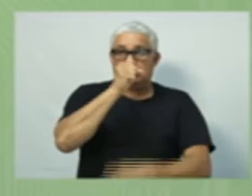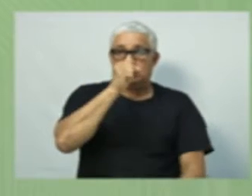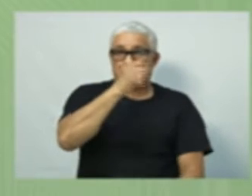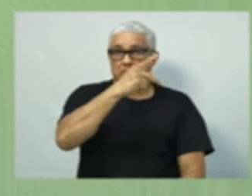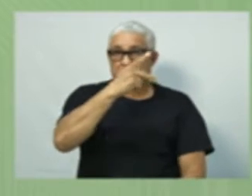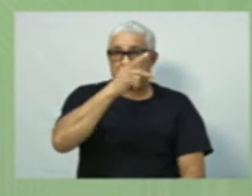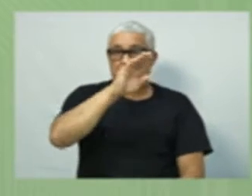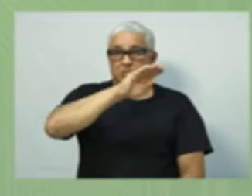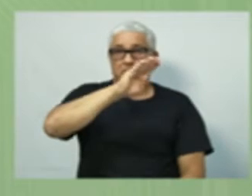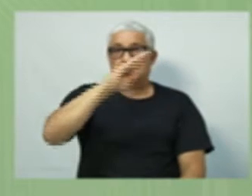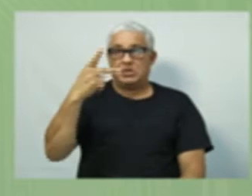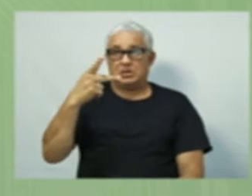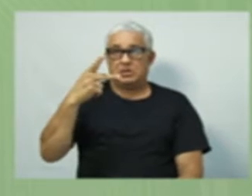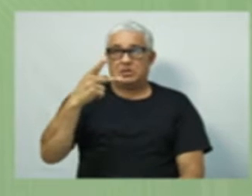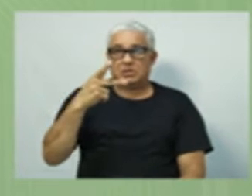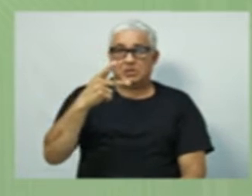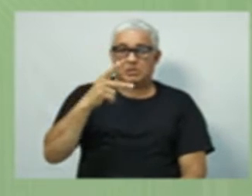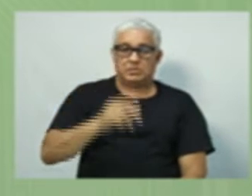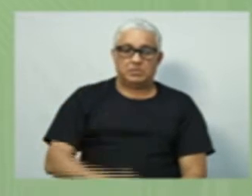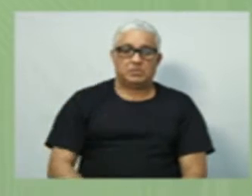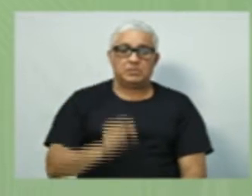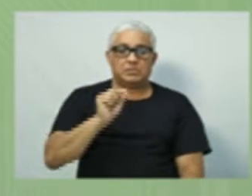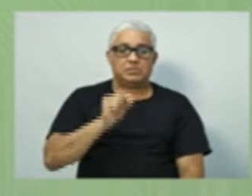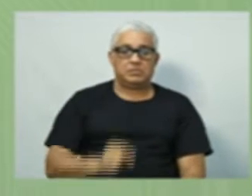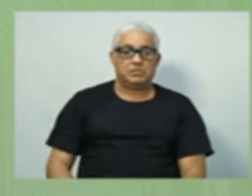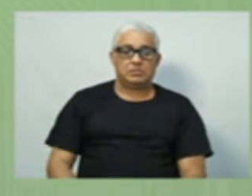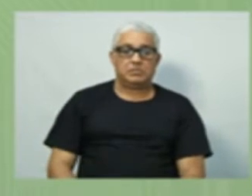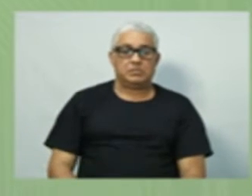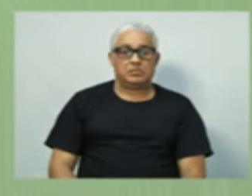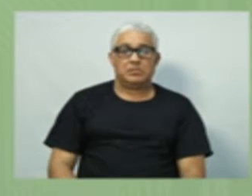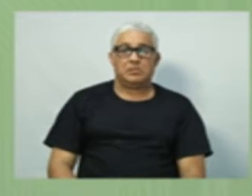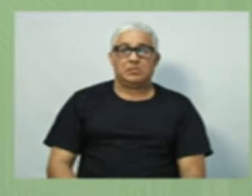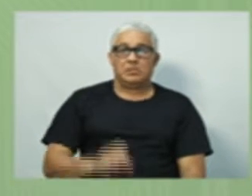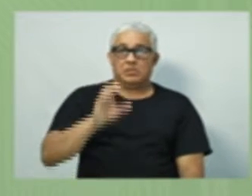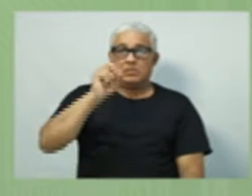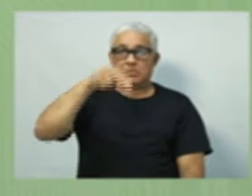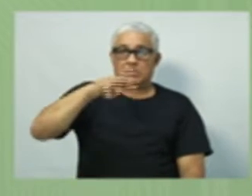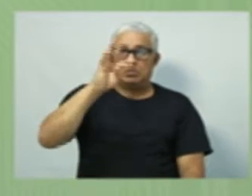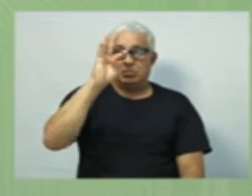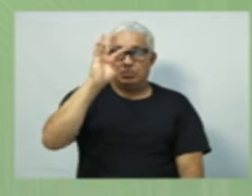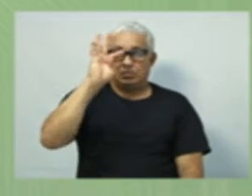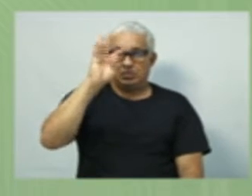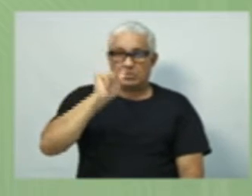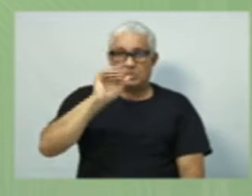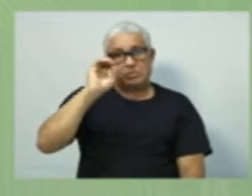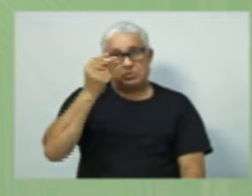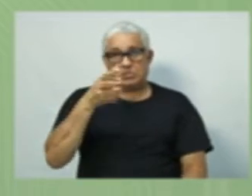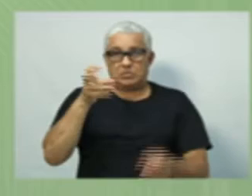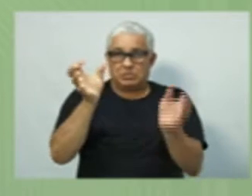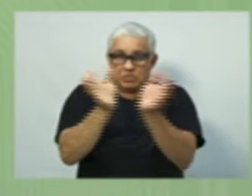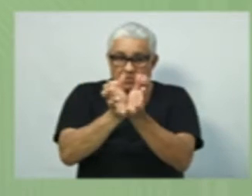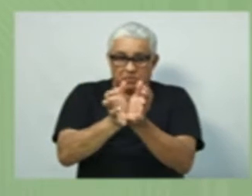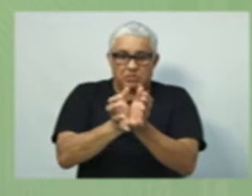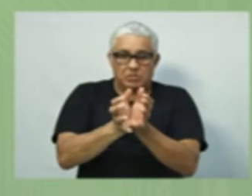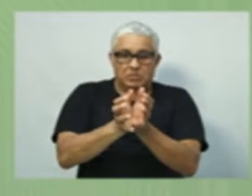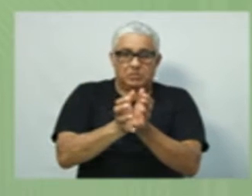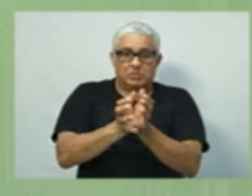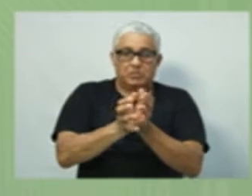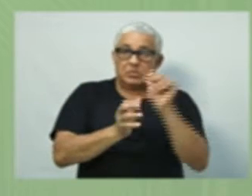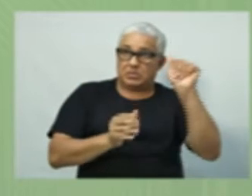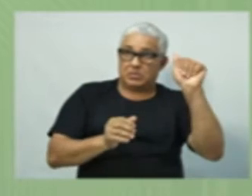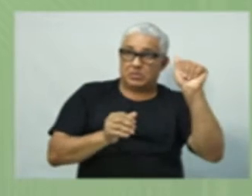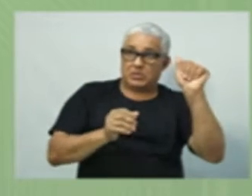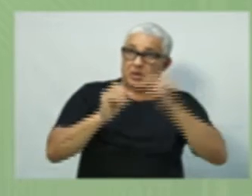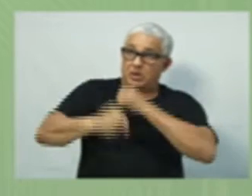é a conta ou grupo é adulado 2 eu pego a conta o grupo a do ano